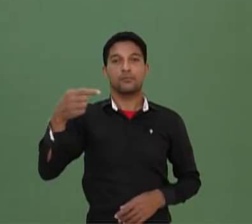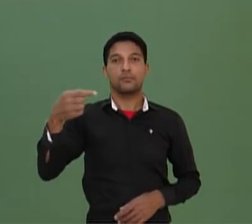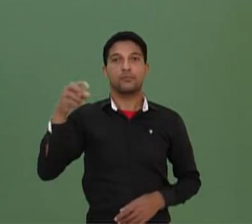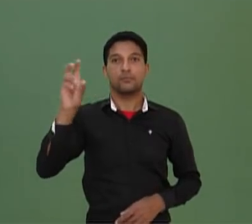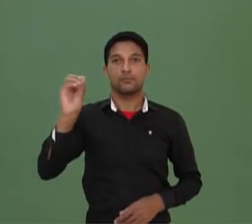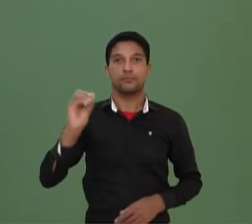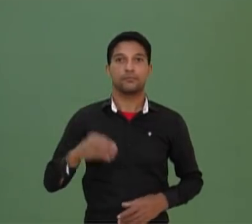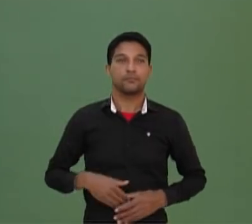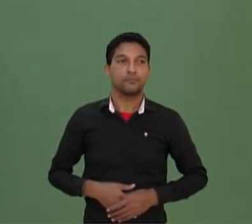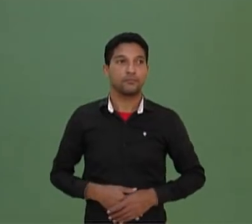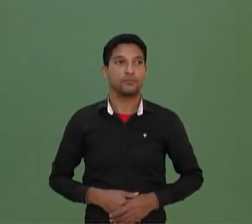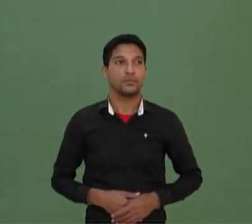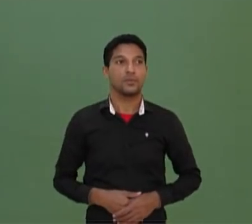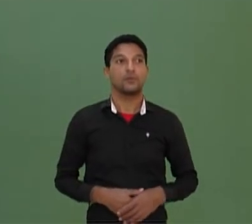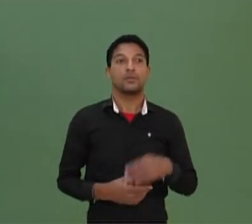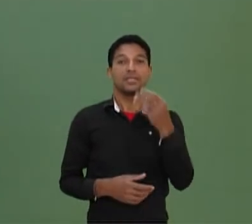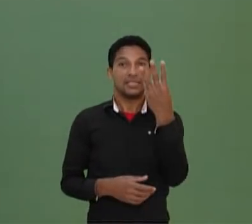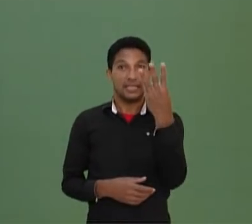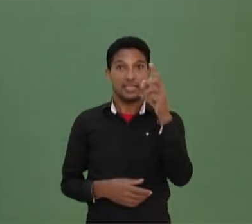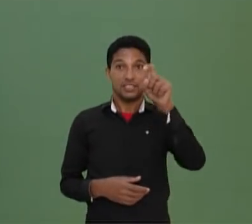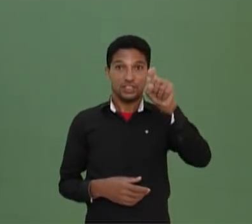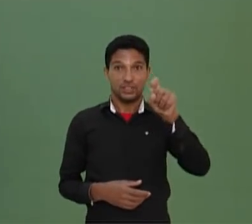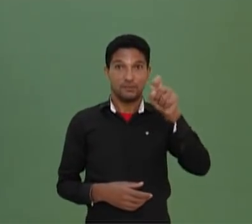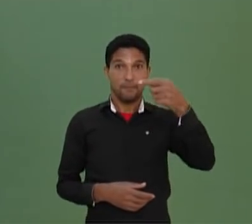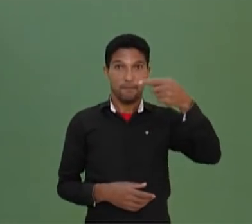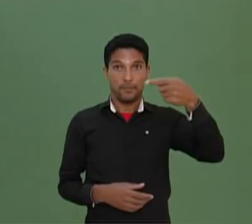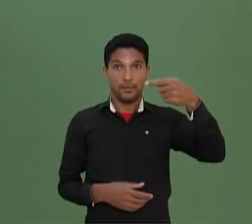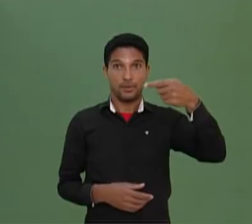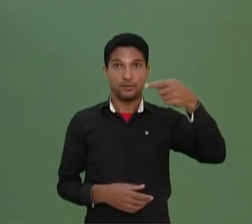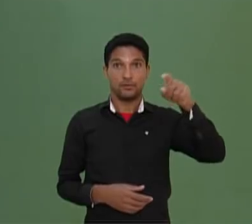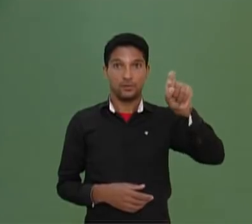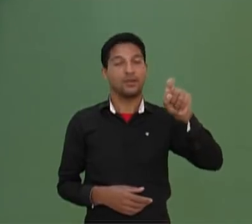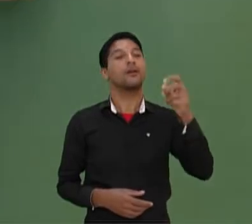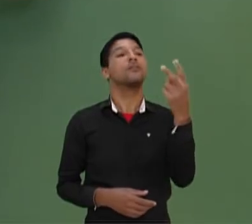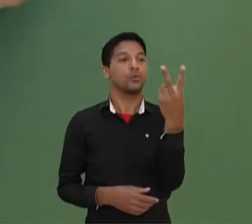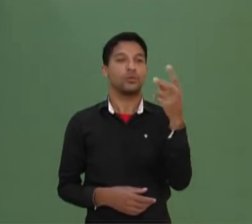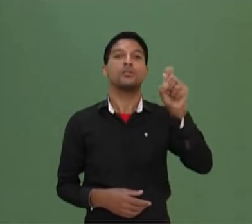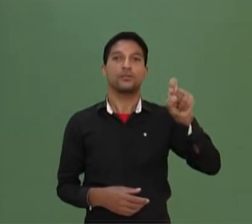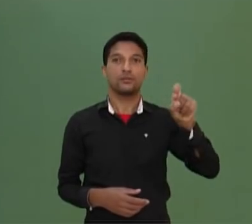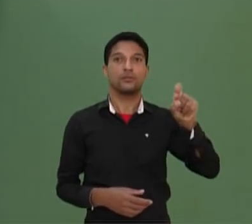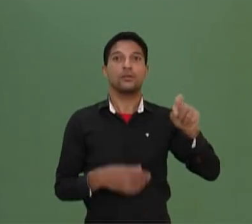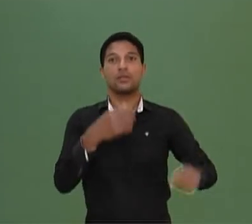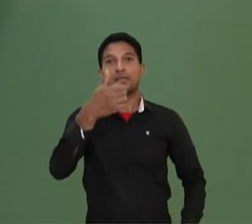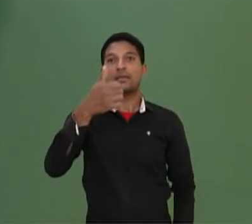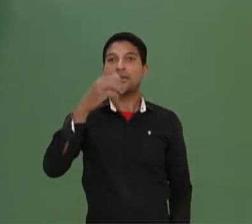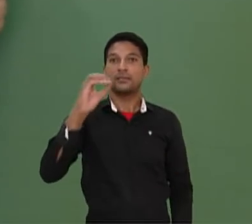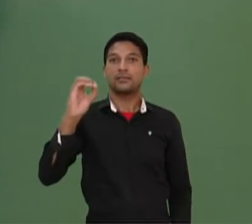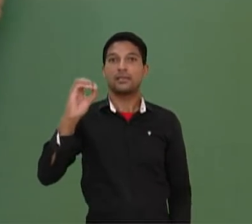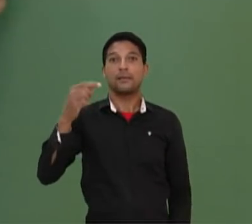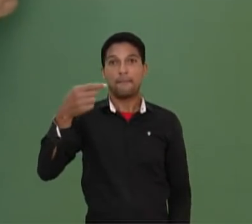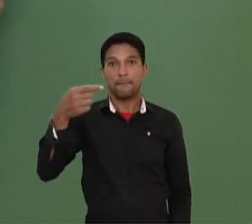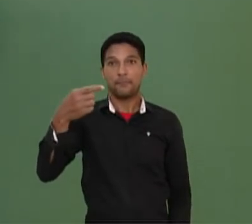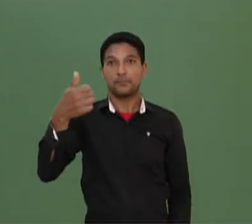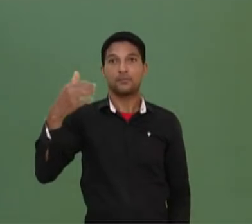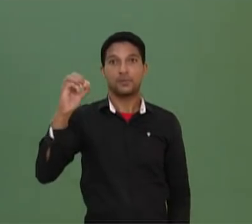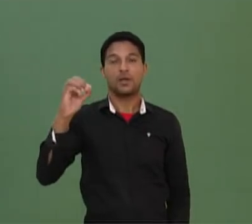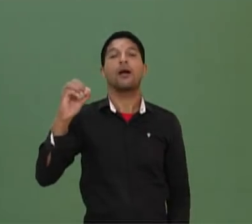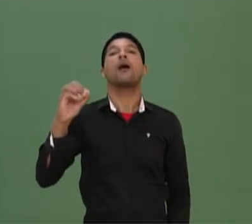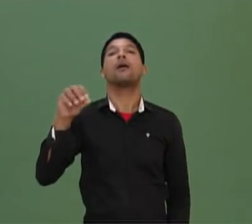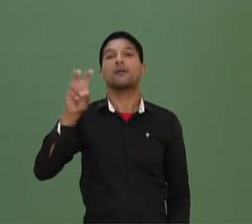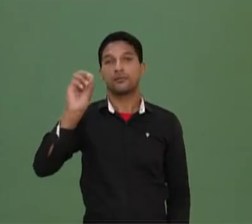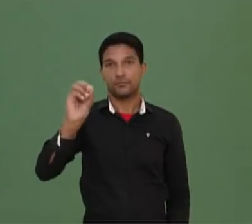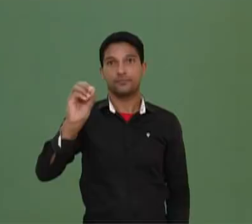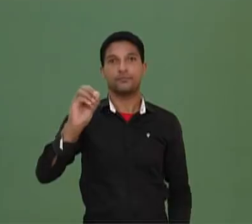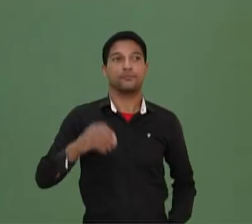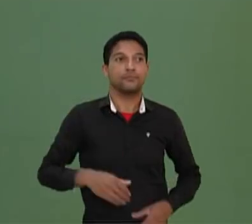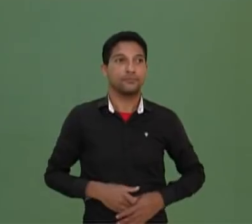Então, 3x menos x é 2x. E 100 menos 50 é 50.